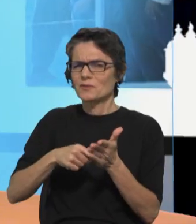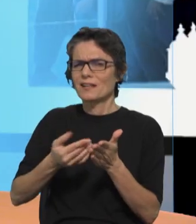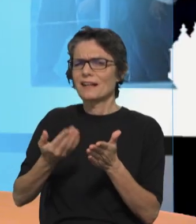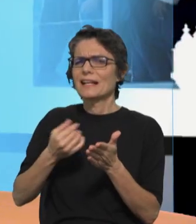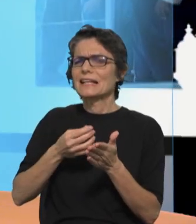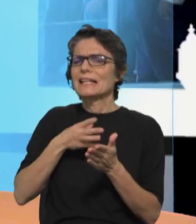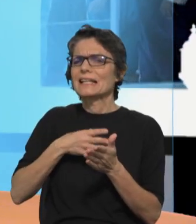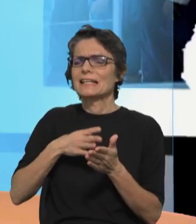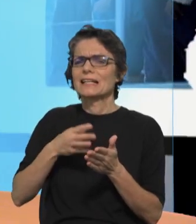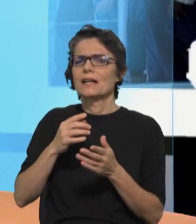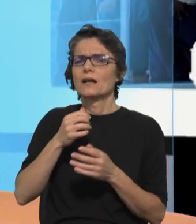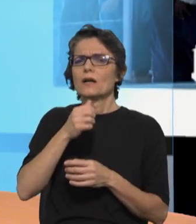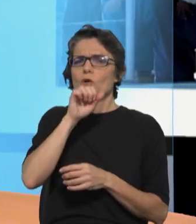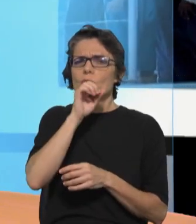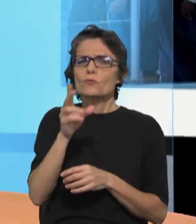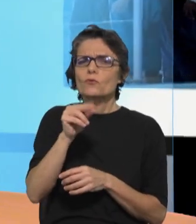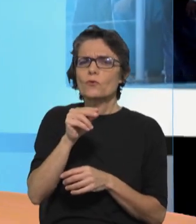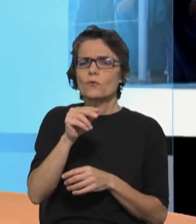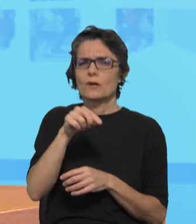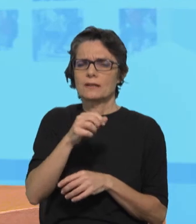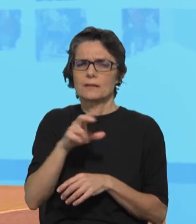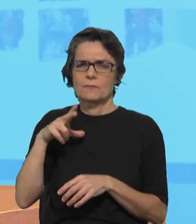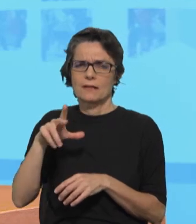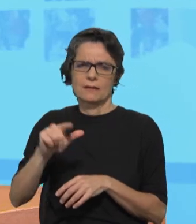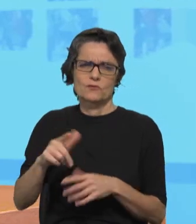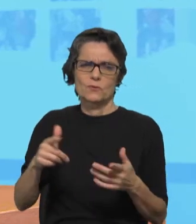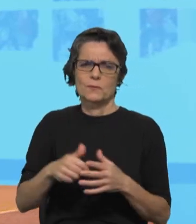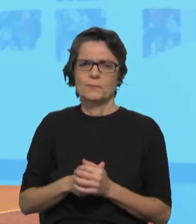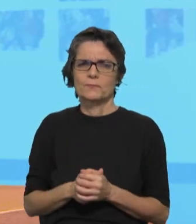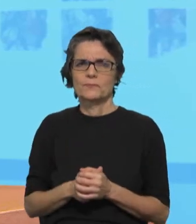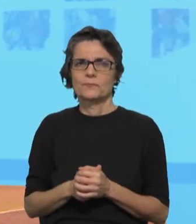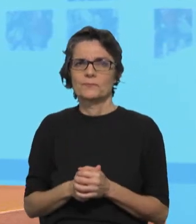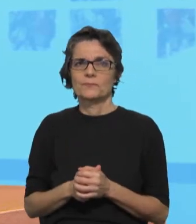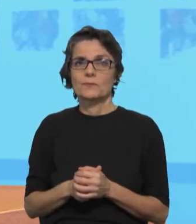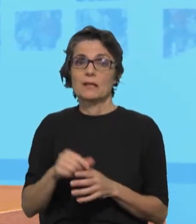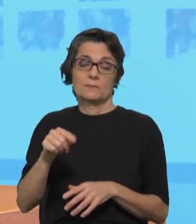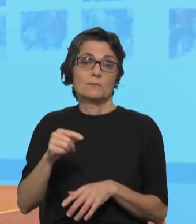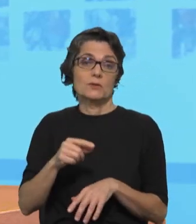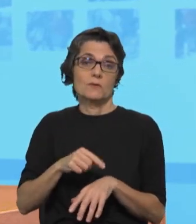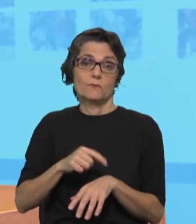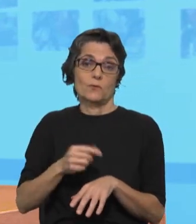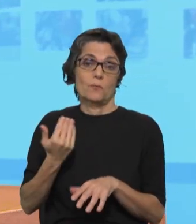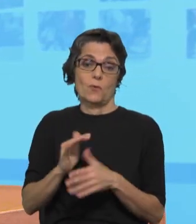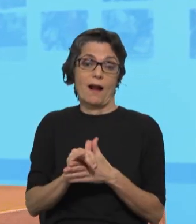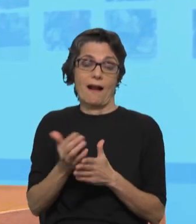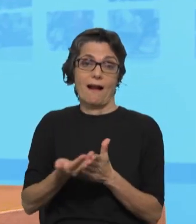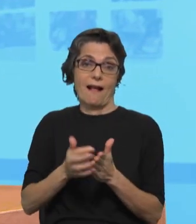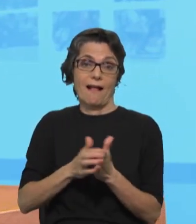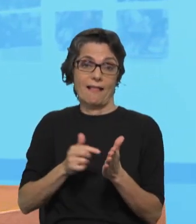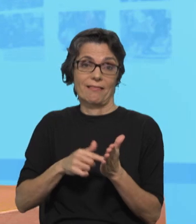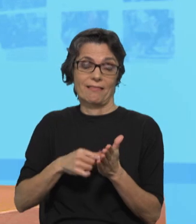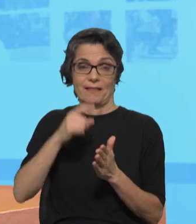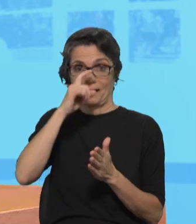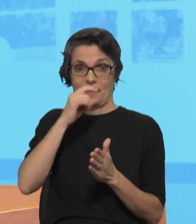um bispo novo para o Patriarcado de Lisboa. Bom, mas isso foi agora recentemente. Essa carta que eu tenho presente